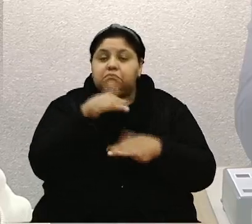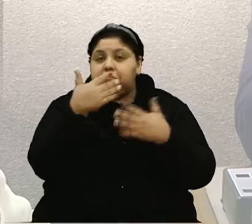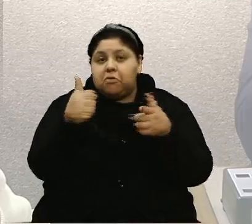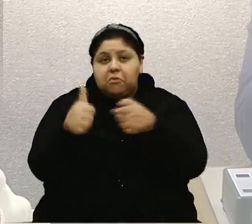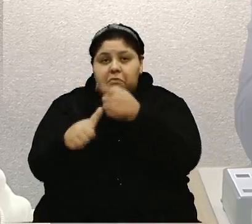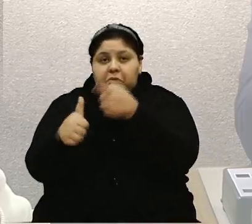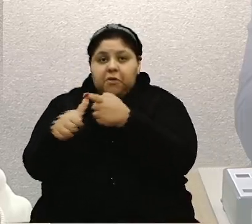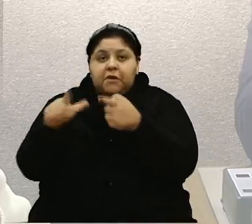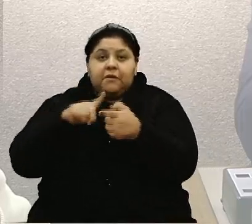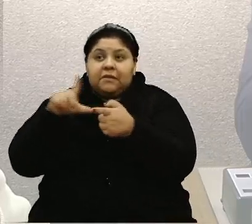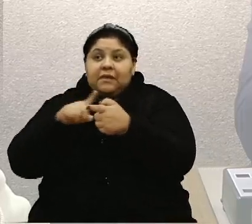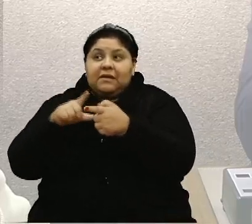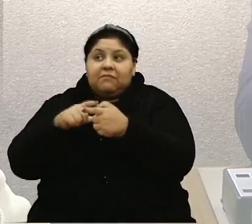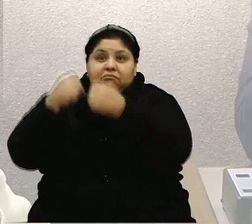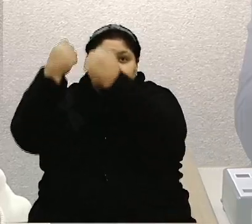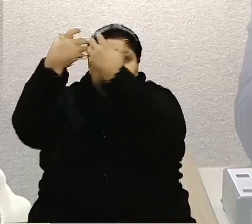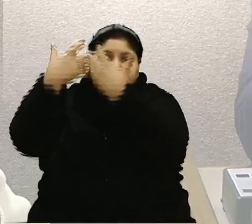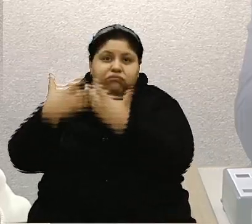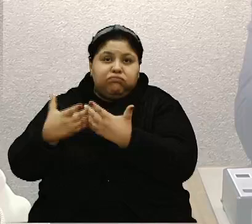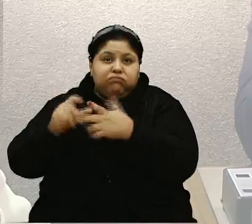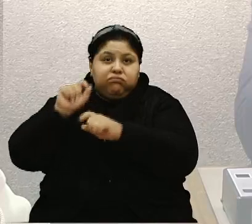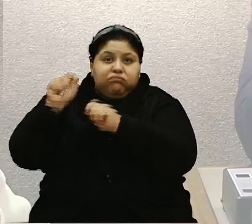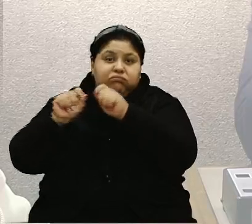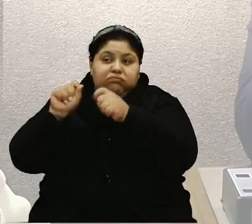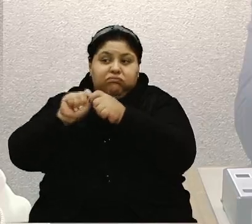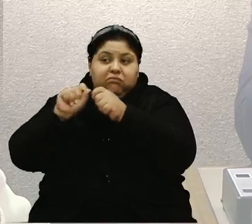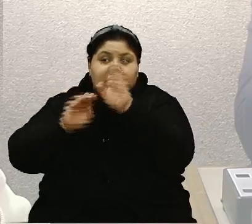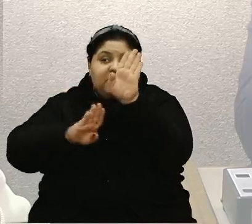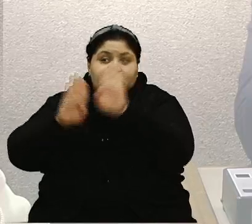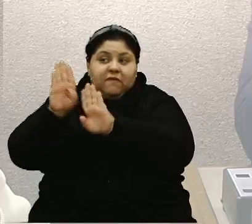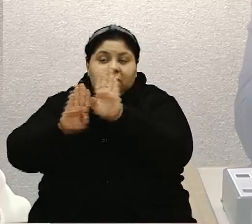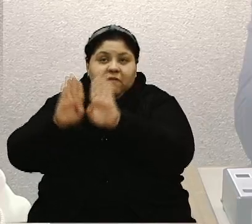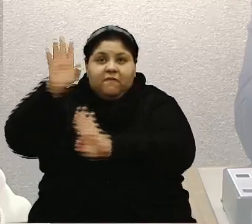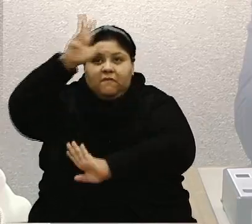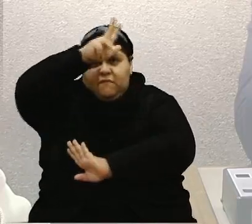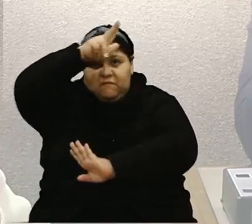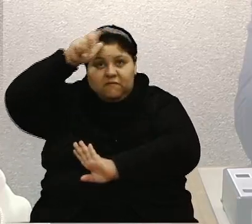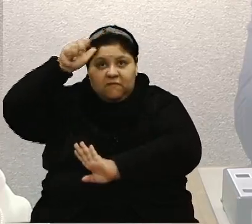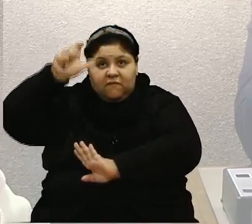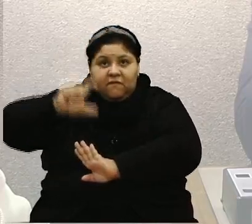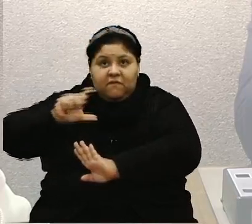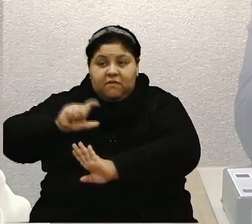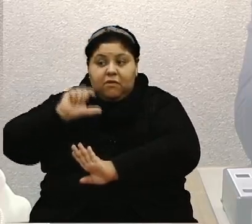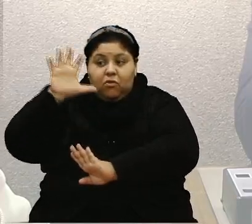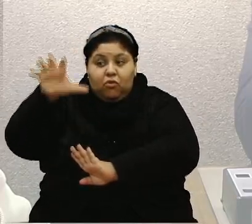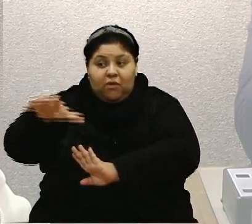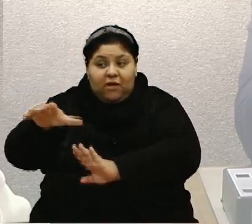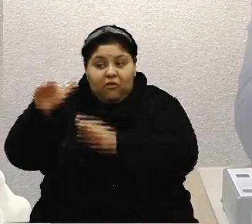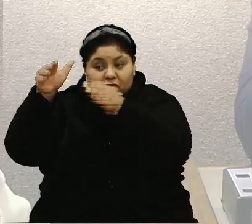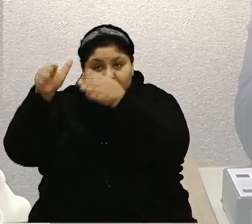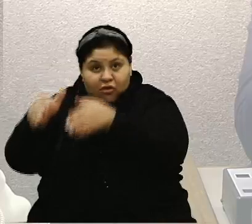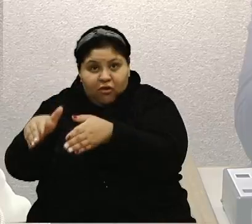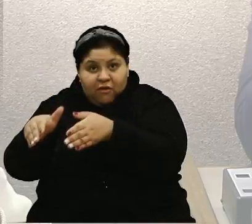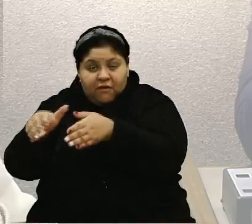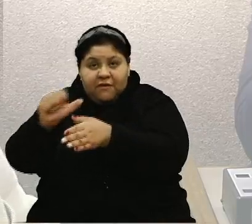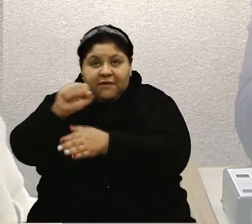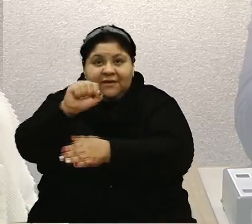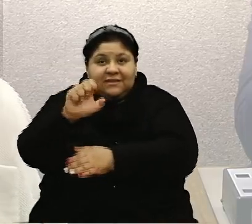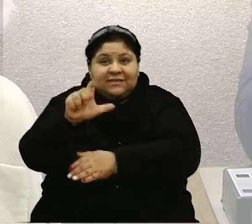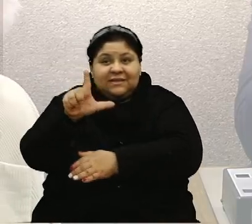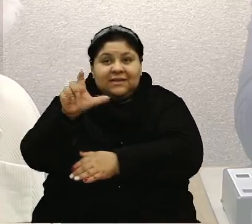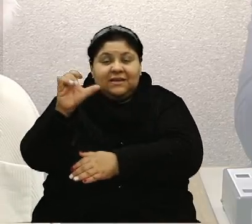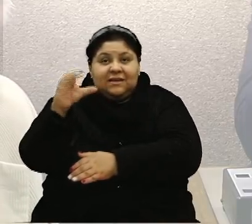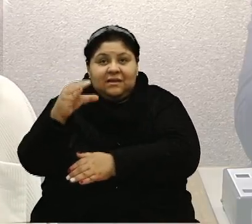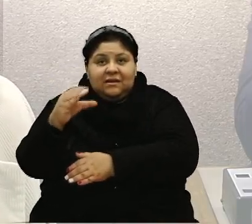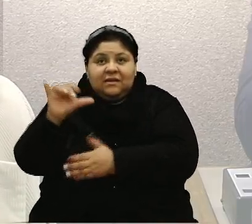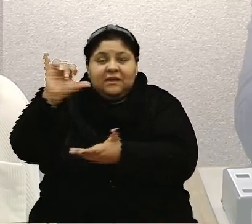tem que deixar claro que quem faz as licitações do município, existe um órgão específico para isso, chamado CENLIC, que é a Central